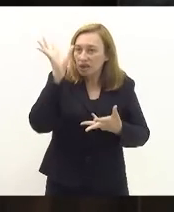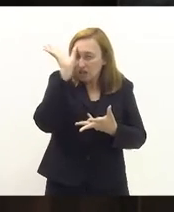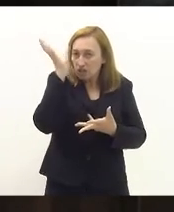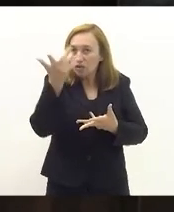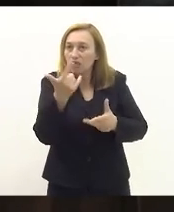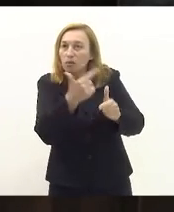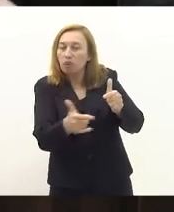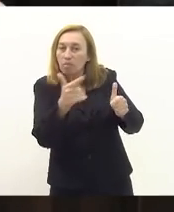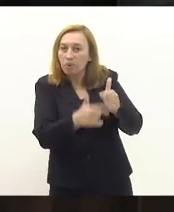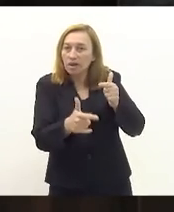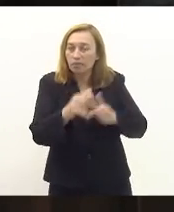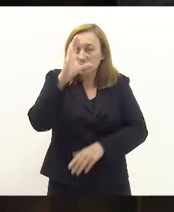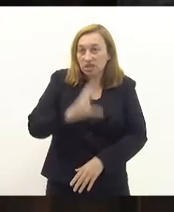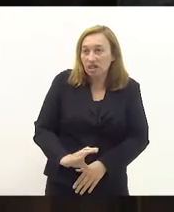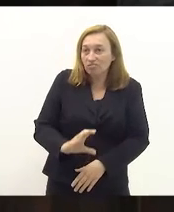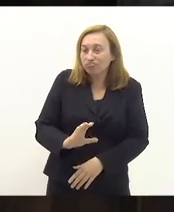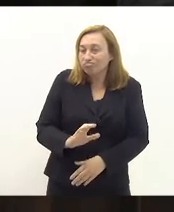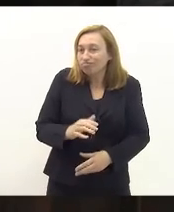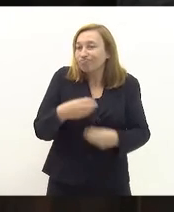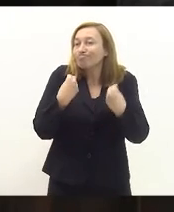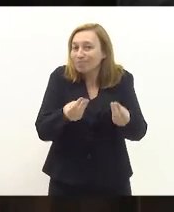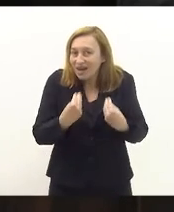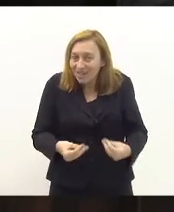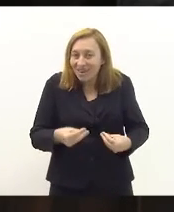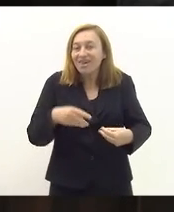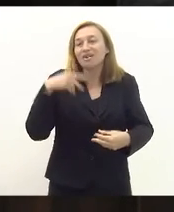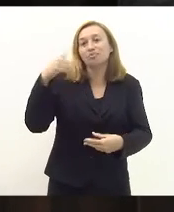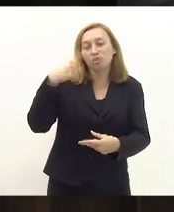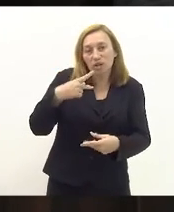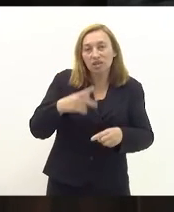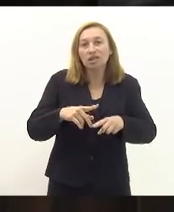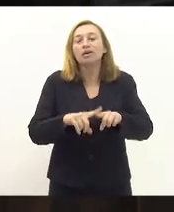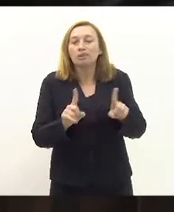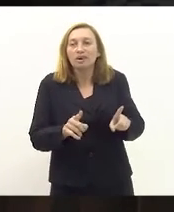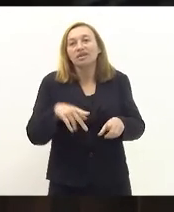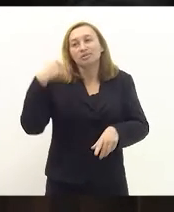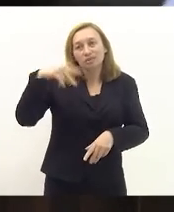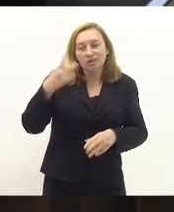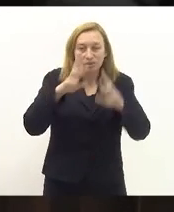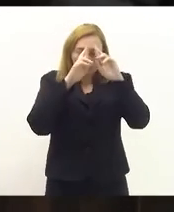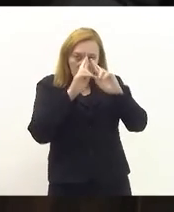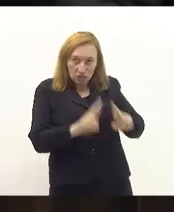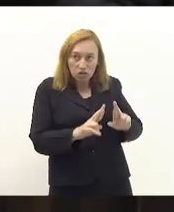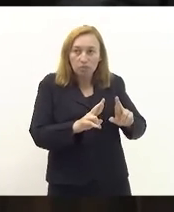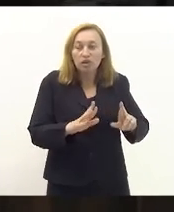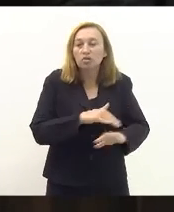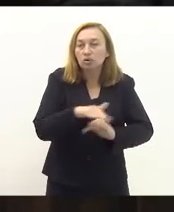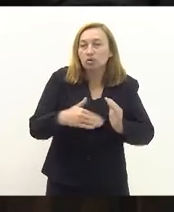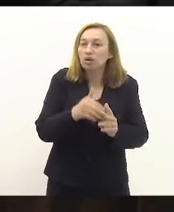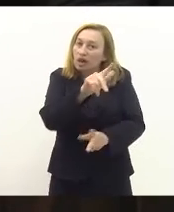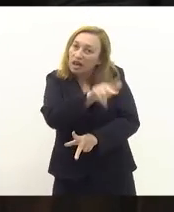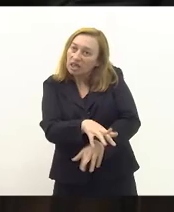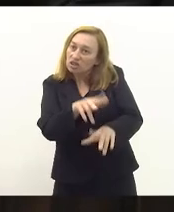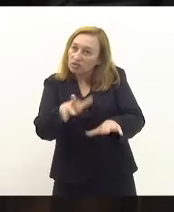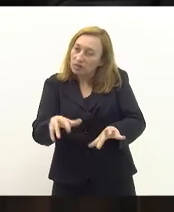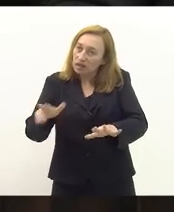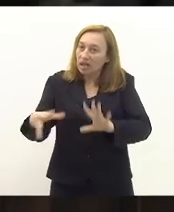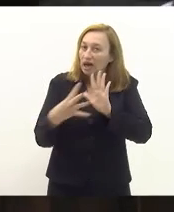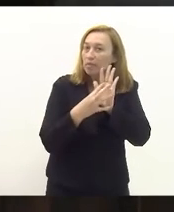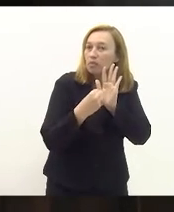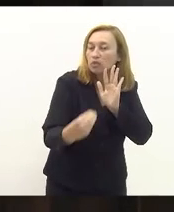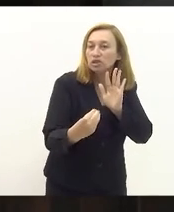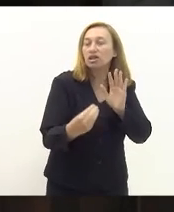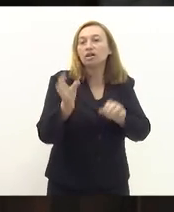para o cidadão não adianta política EA política de Duque de Caxias com todo respeito ela é diferenciada é